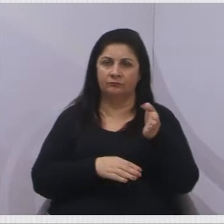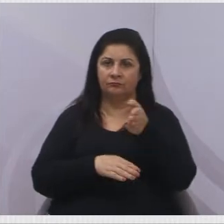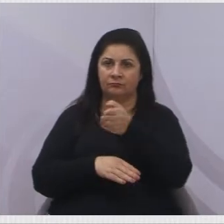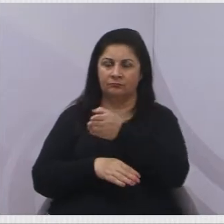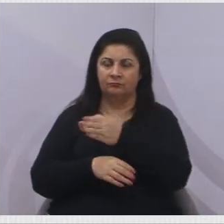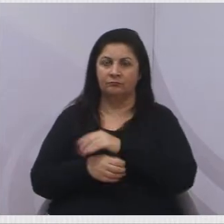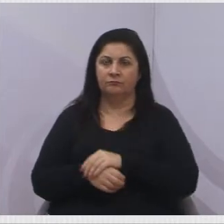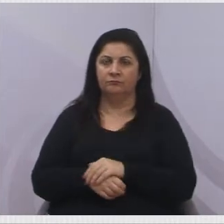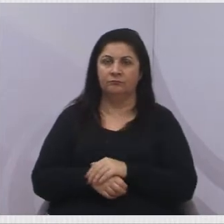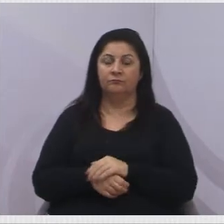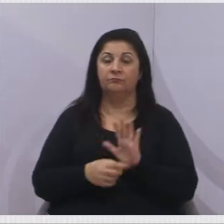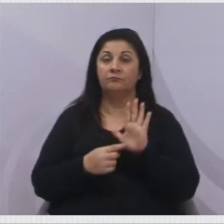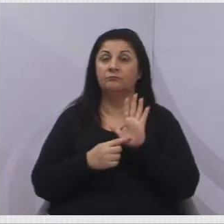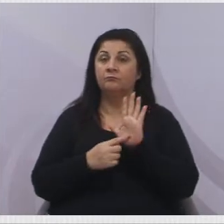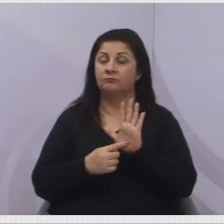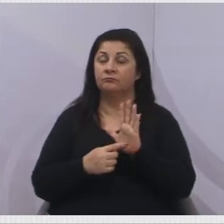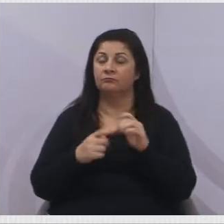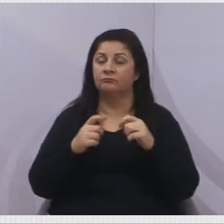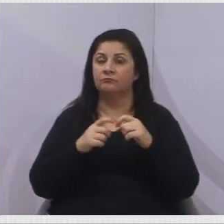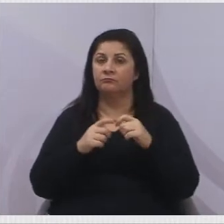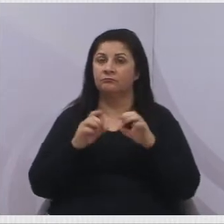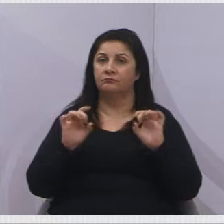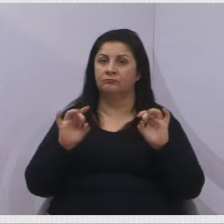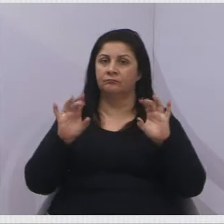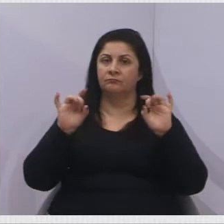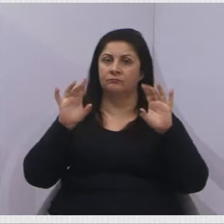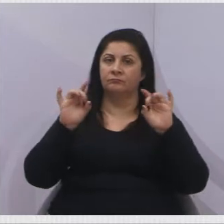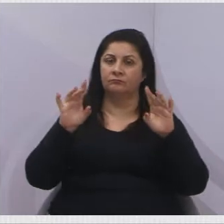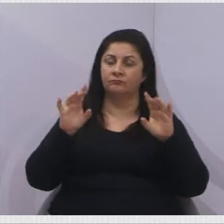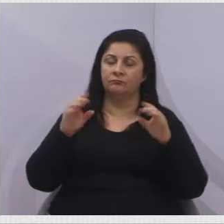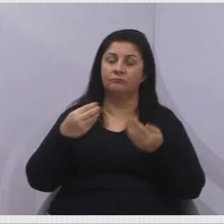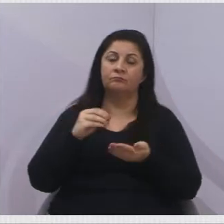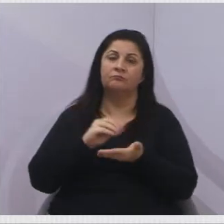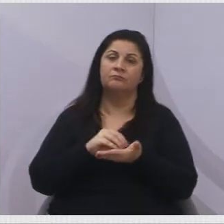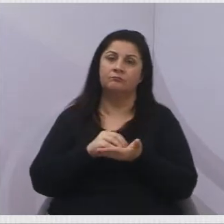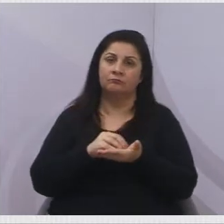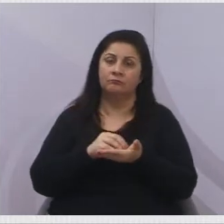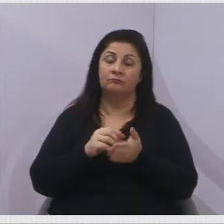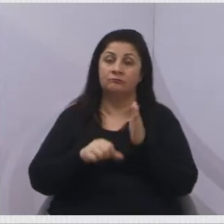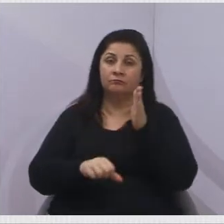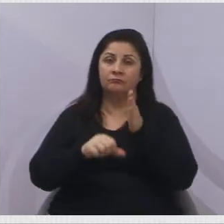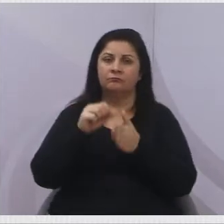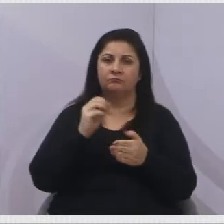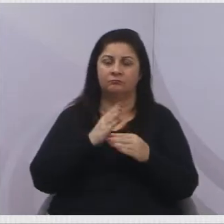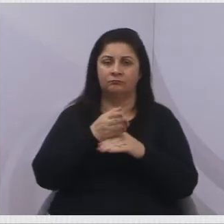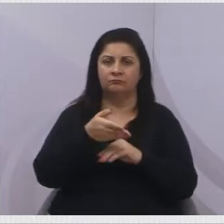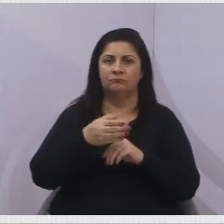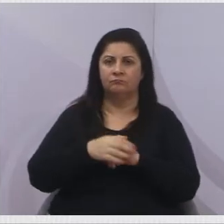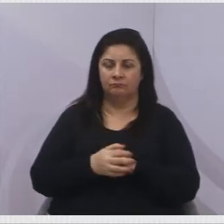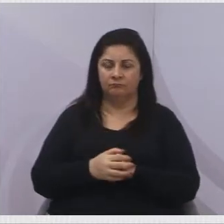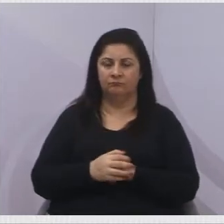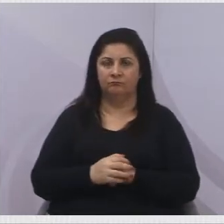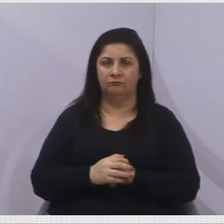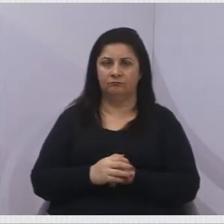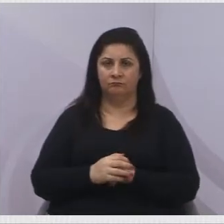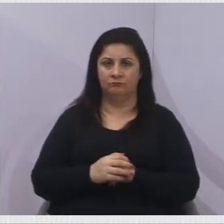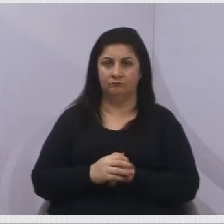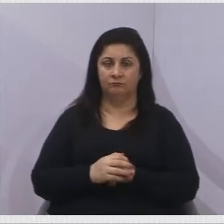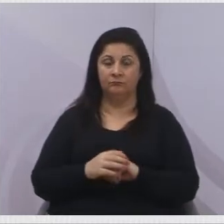destaca as especialidades com demanda reprimida para a primeira vez, ou seja, que